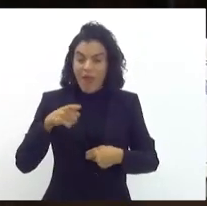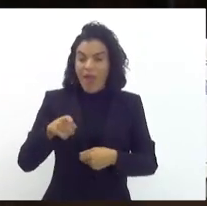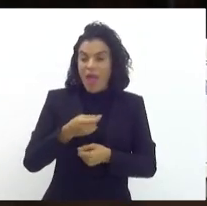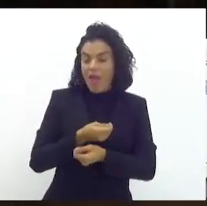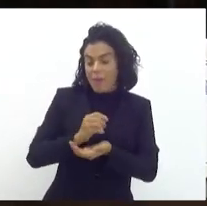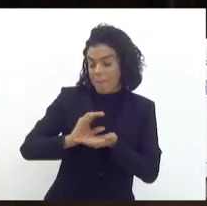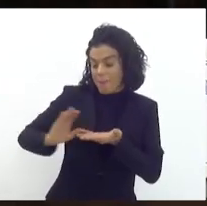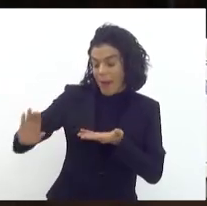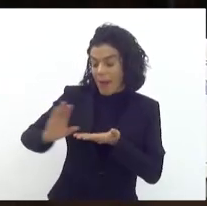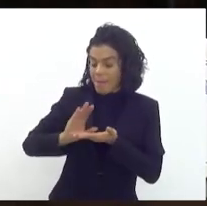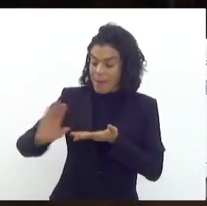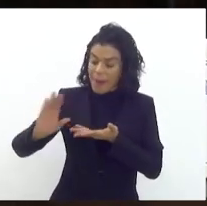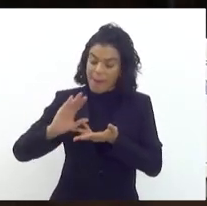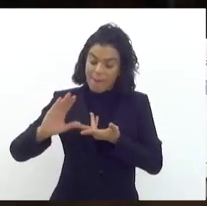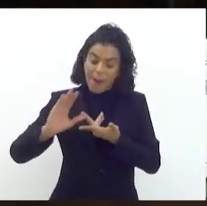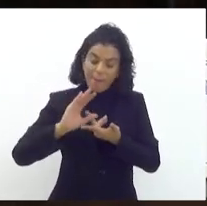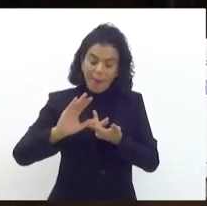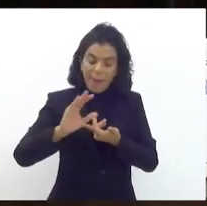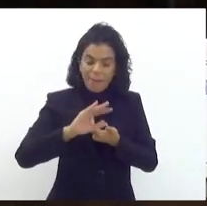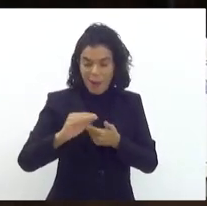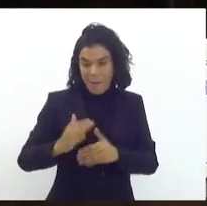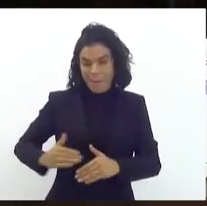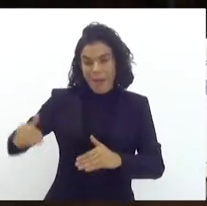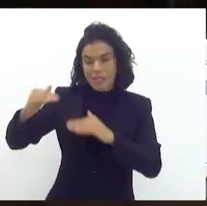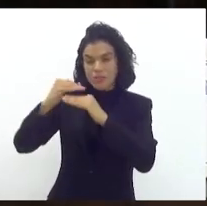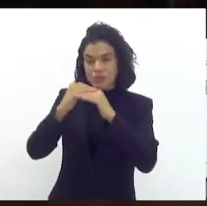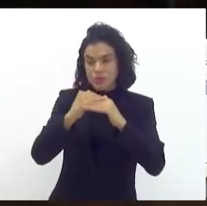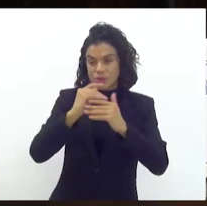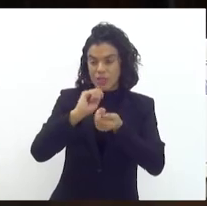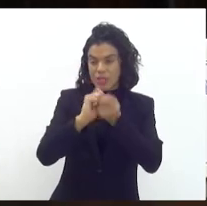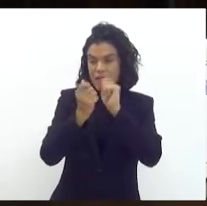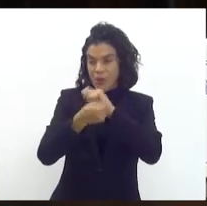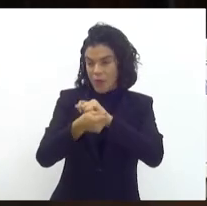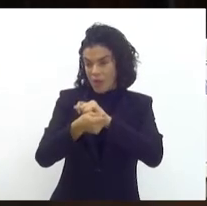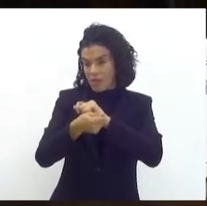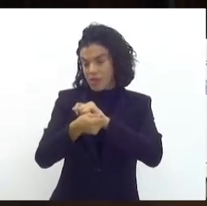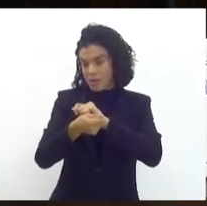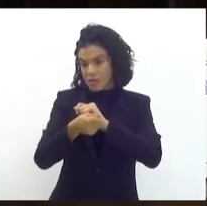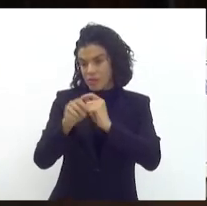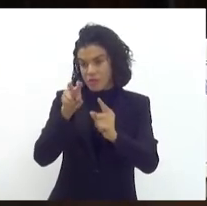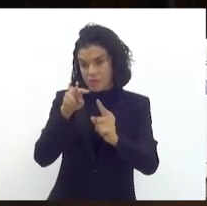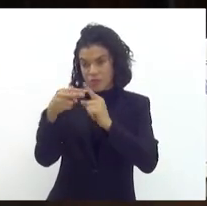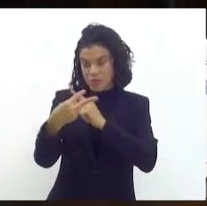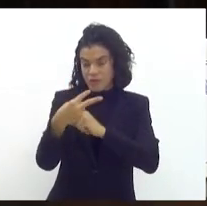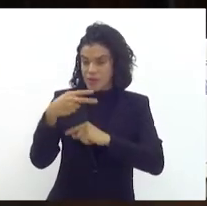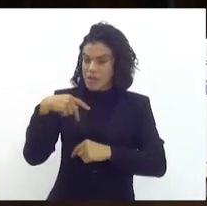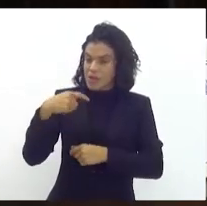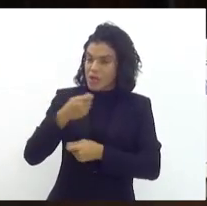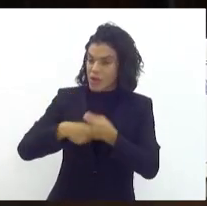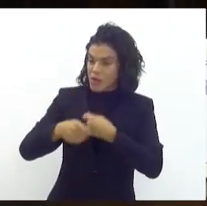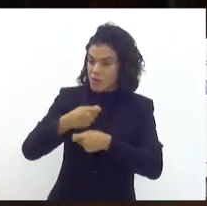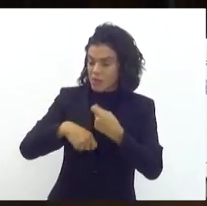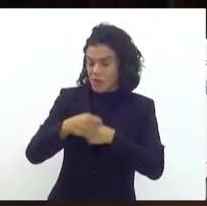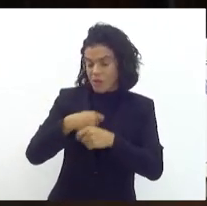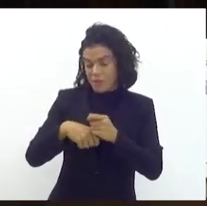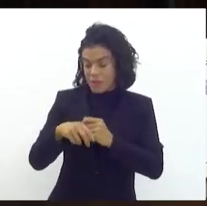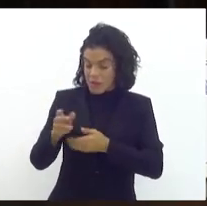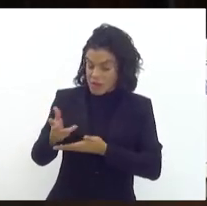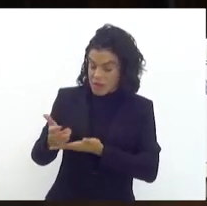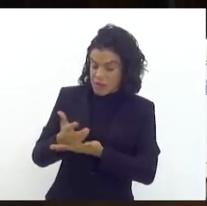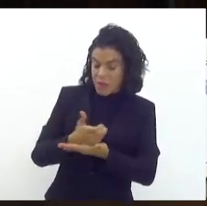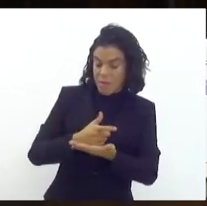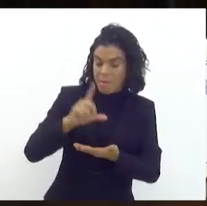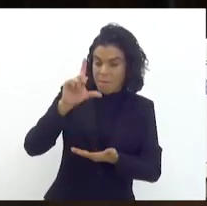distribuição mas adequada do ponto de vista da economia ou seja tributar menos